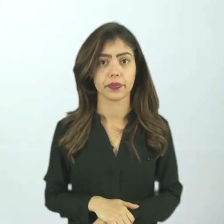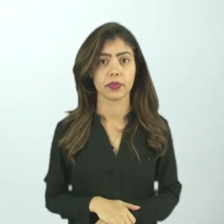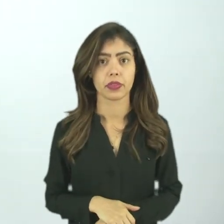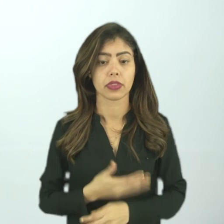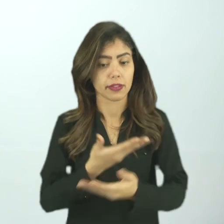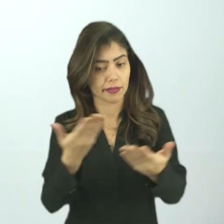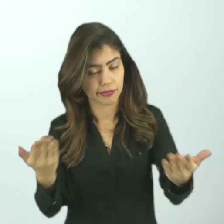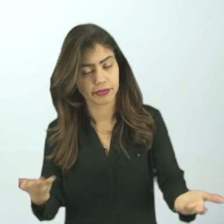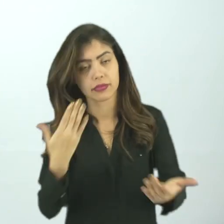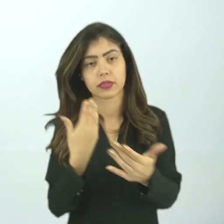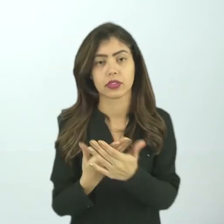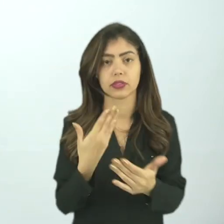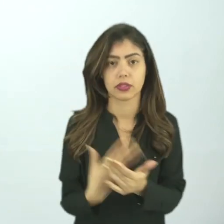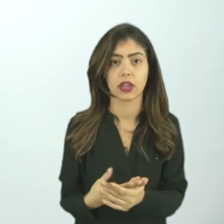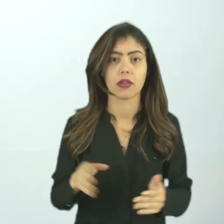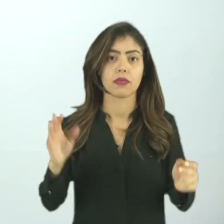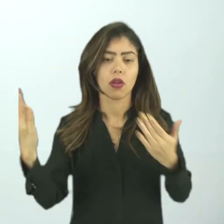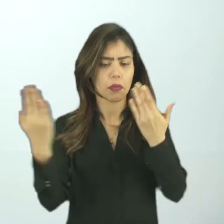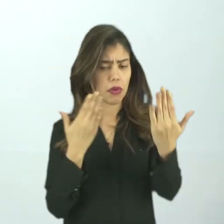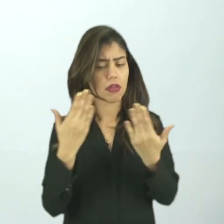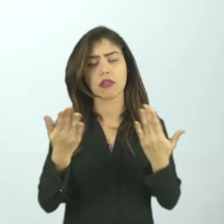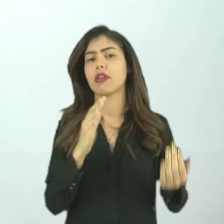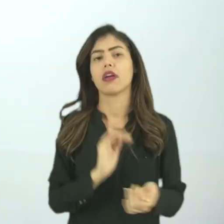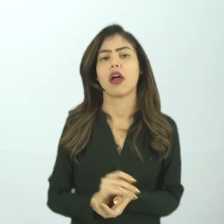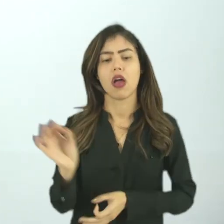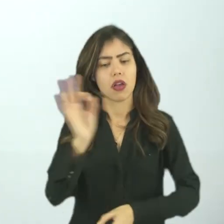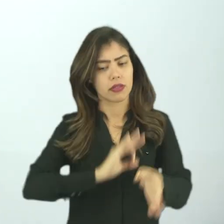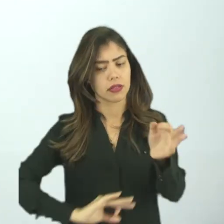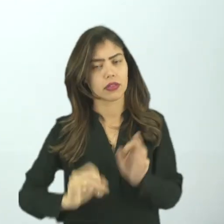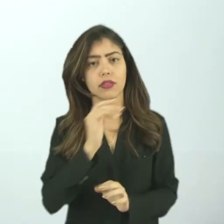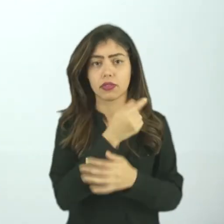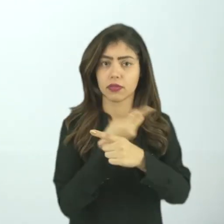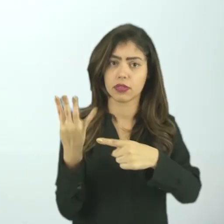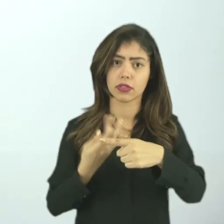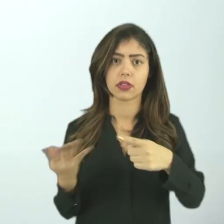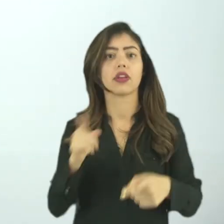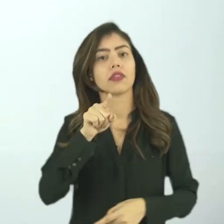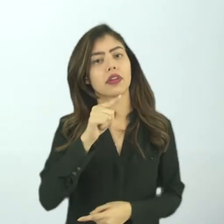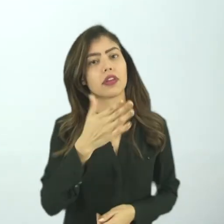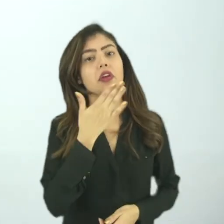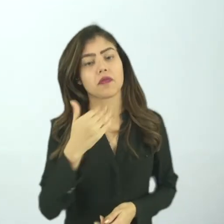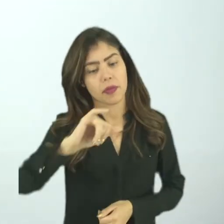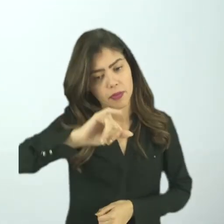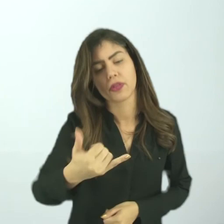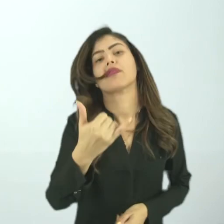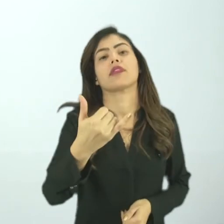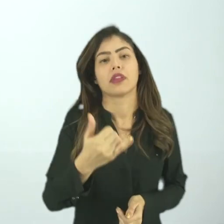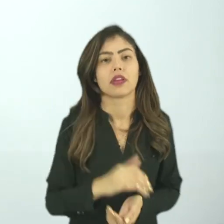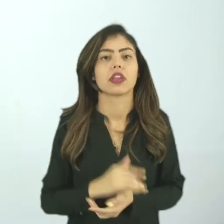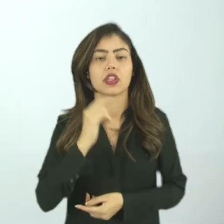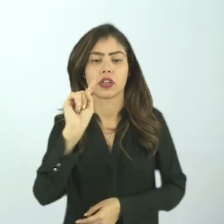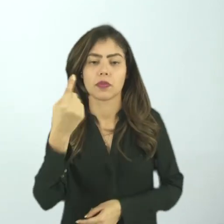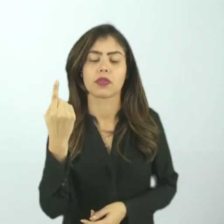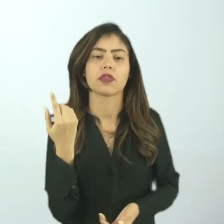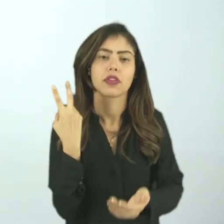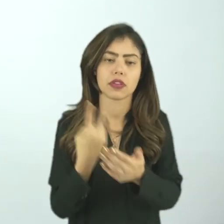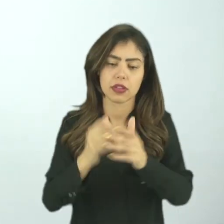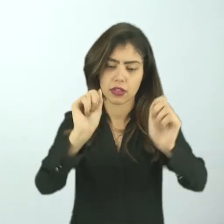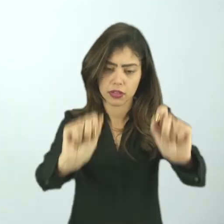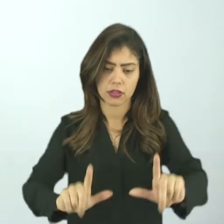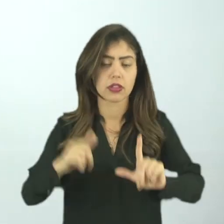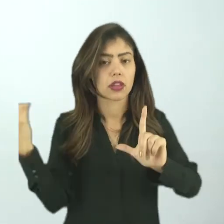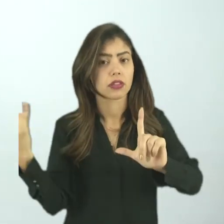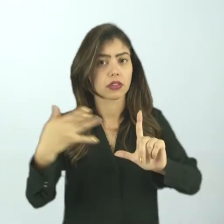isso certo dando sobre aí a comparação ea ordenação de frações espero que você tenha aproveitado depois compareça na